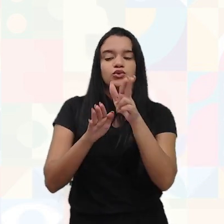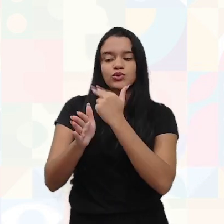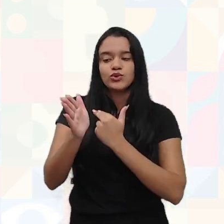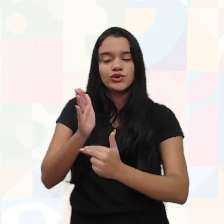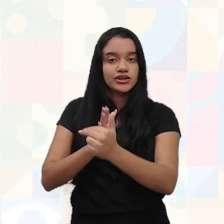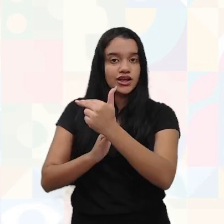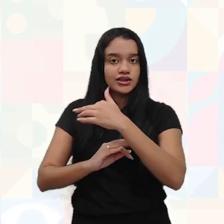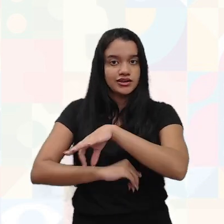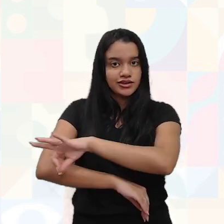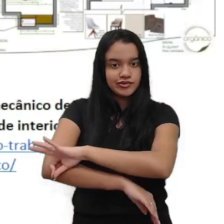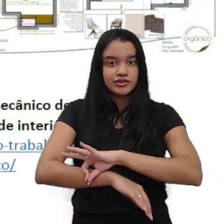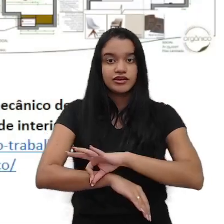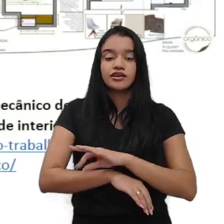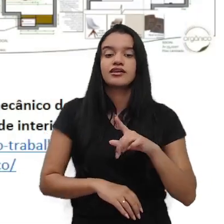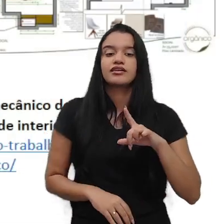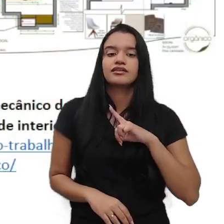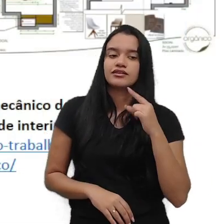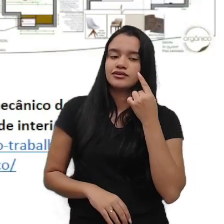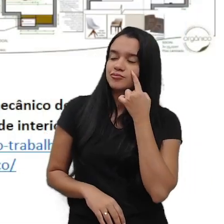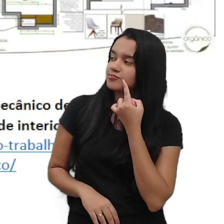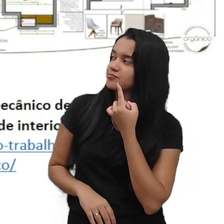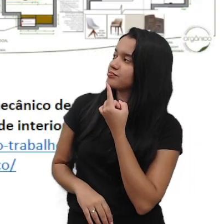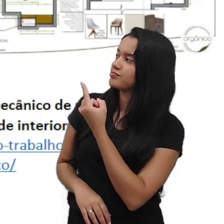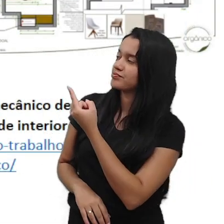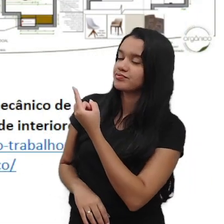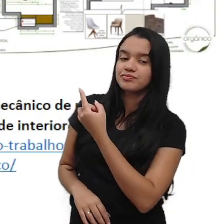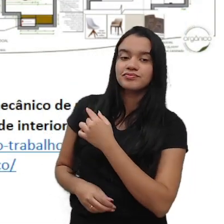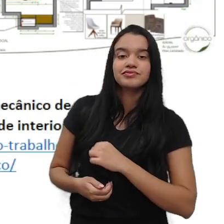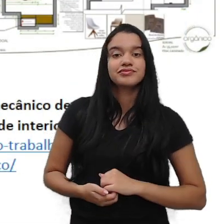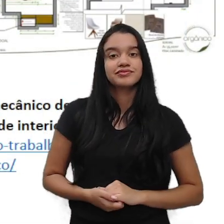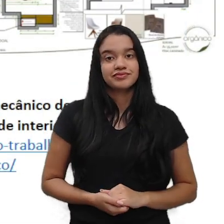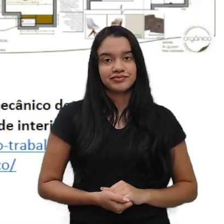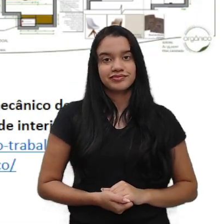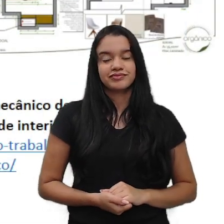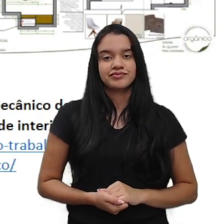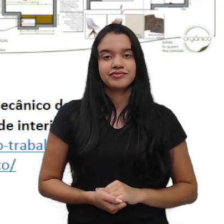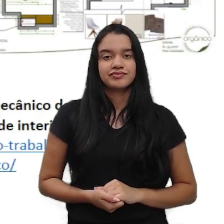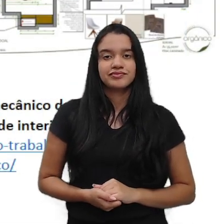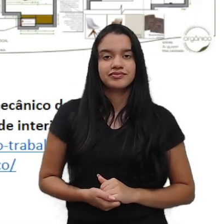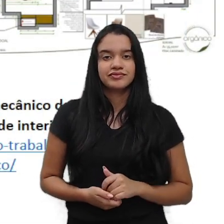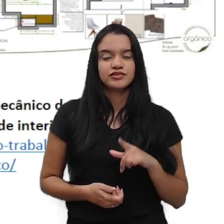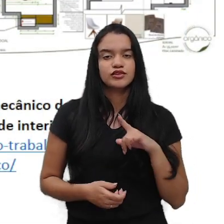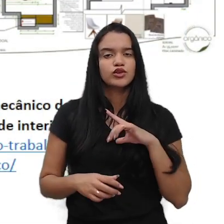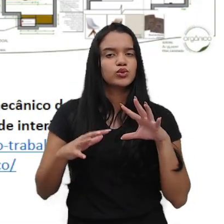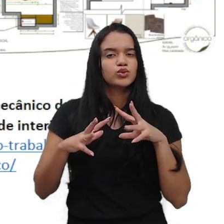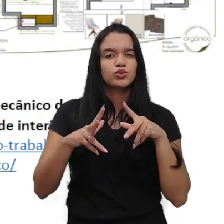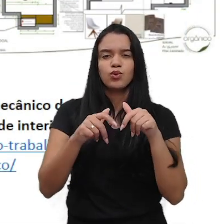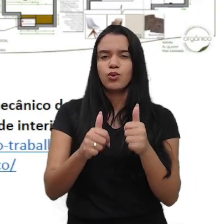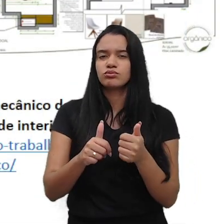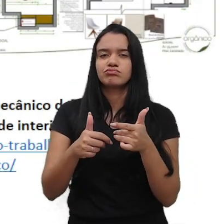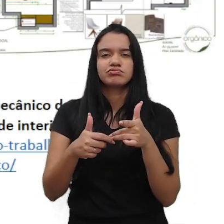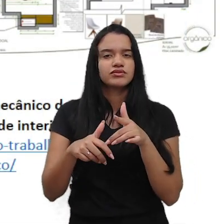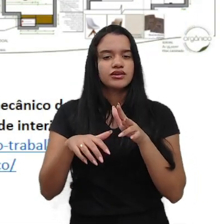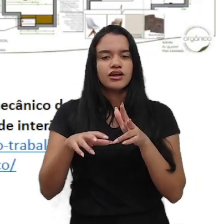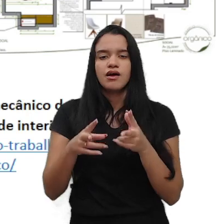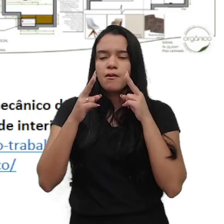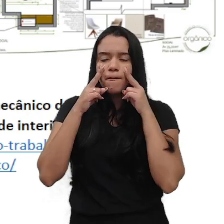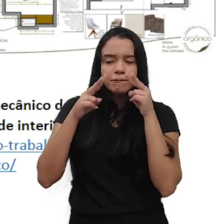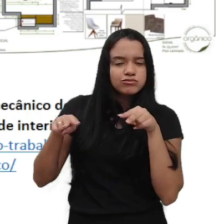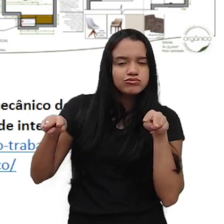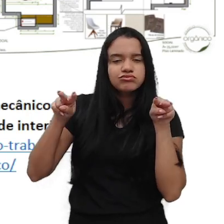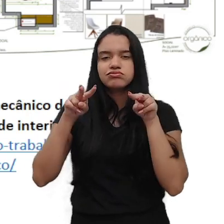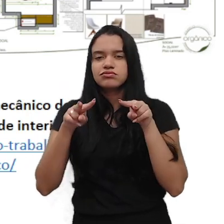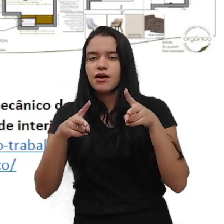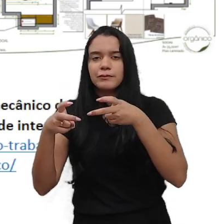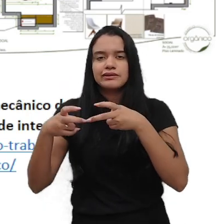ali uma peça, do lado esquerdo, uma peça mecânica, com todos os seus cortes e vistas, a perspectiva,